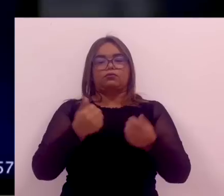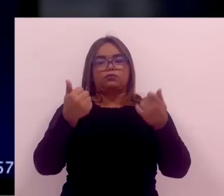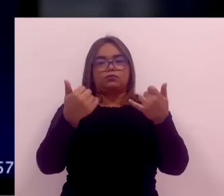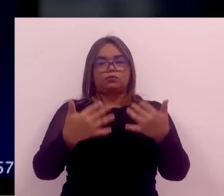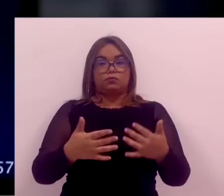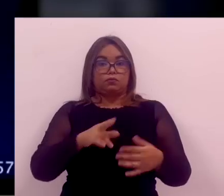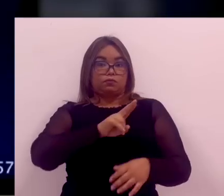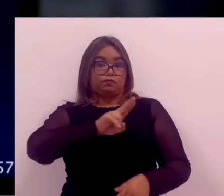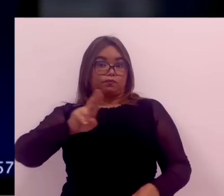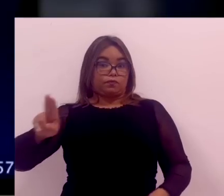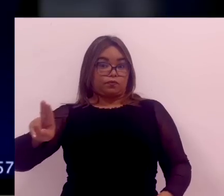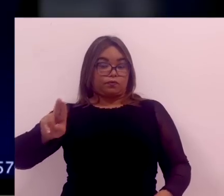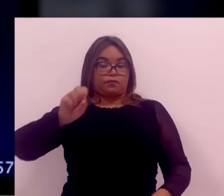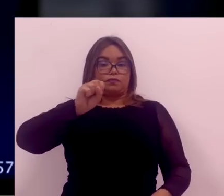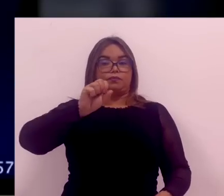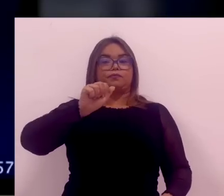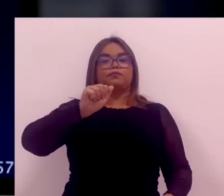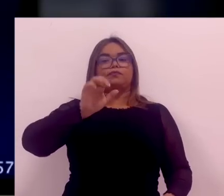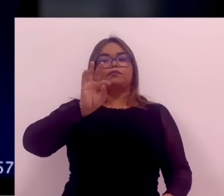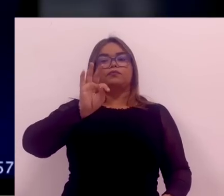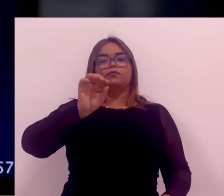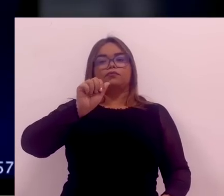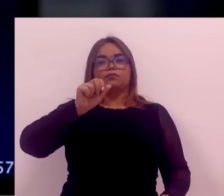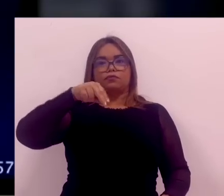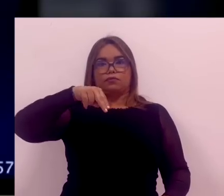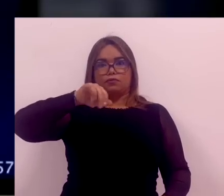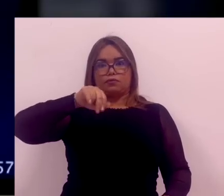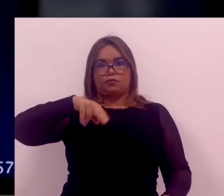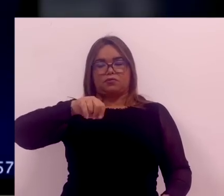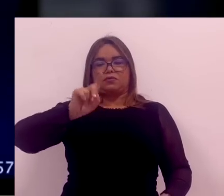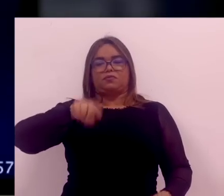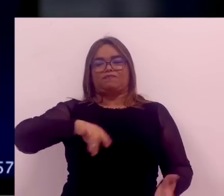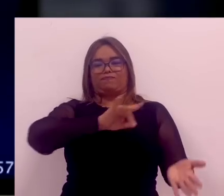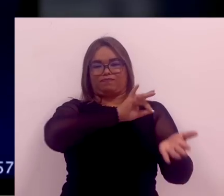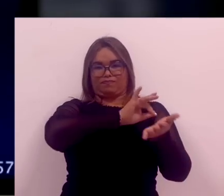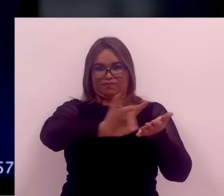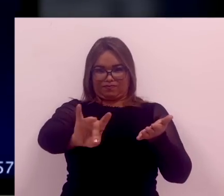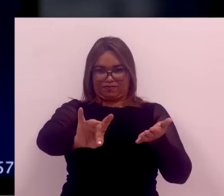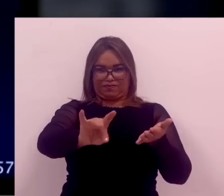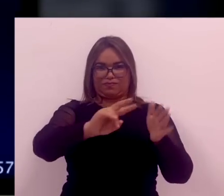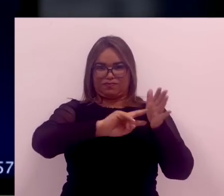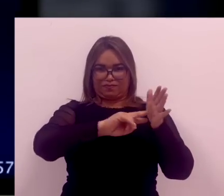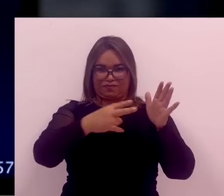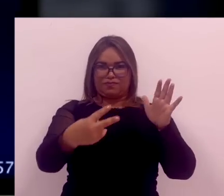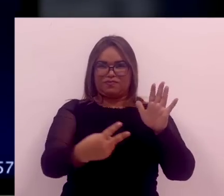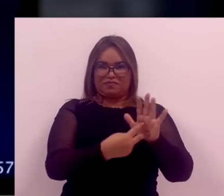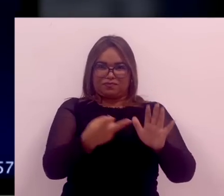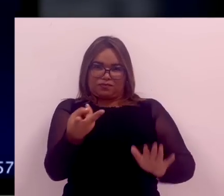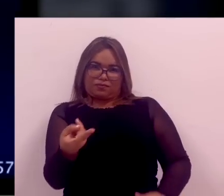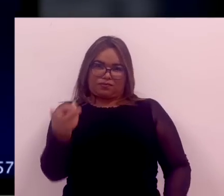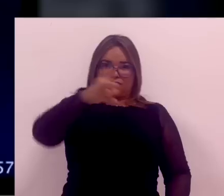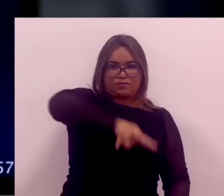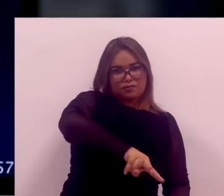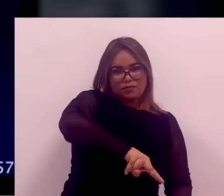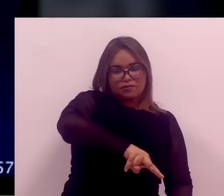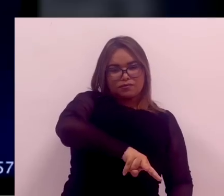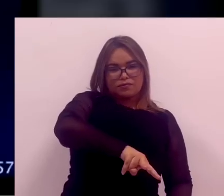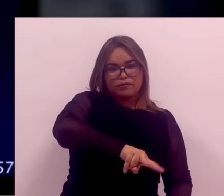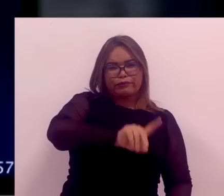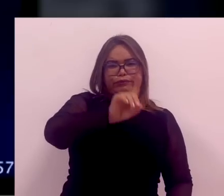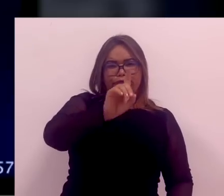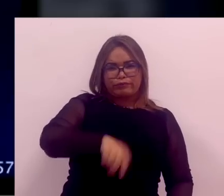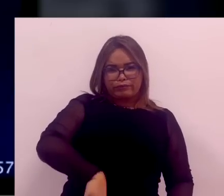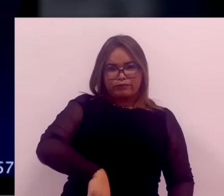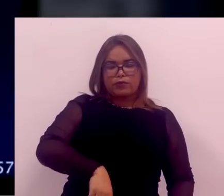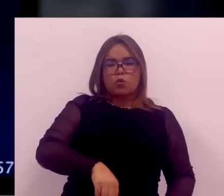Doutrina Secreta, volume 2, página 388, diz: o nome Satanás, em hebraico Satã, adversário, do verbo